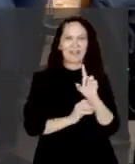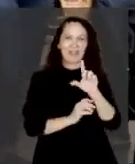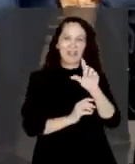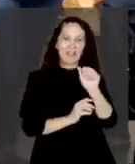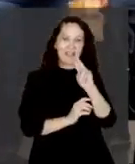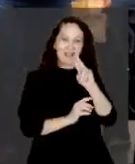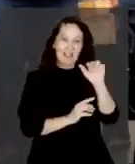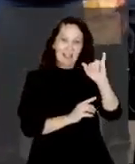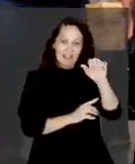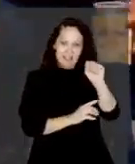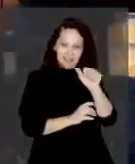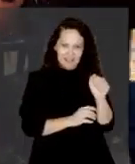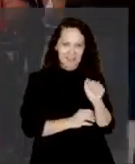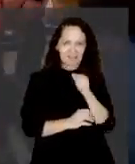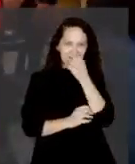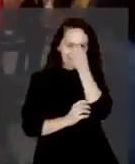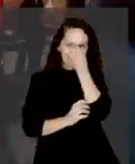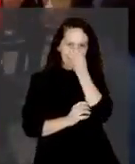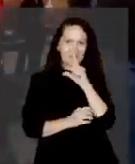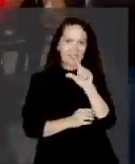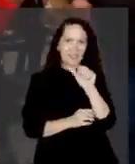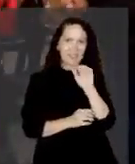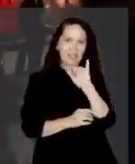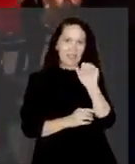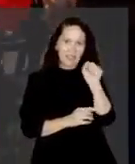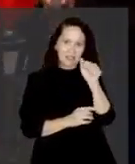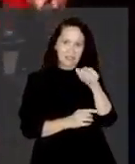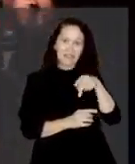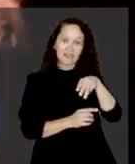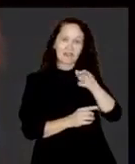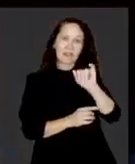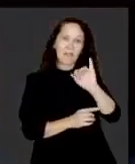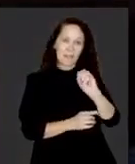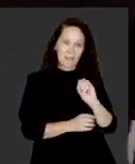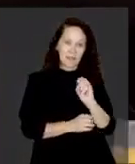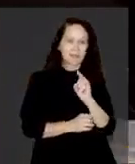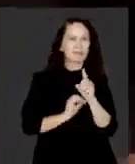filme. As cadeiras aqui do palco vão ser